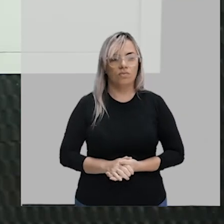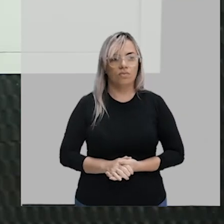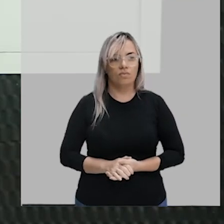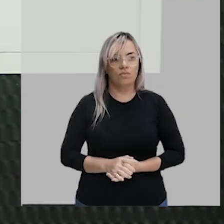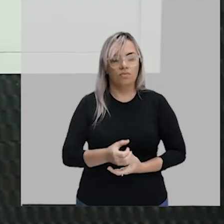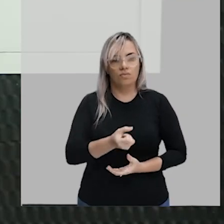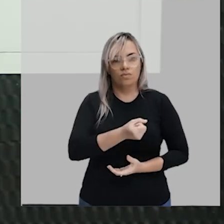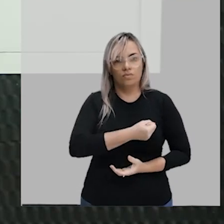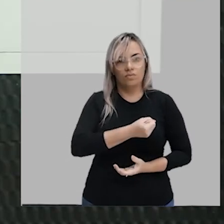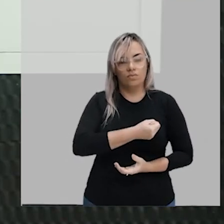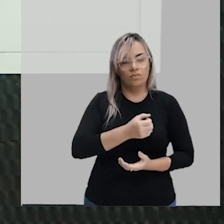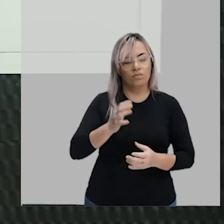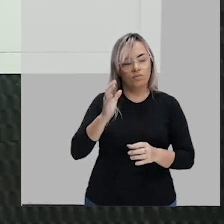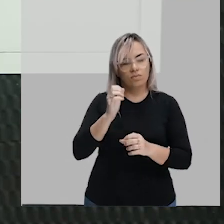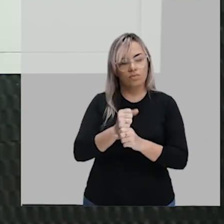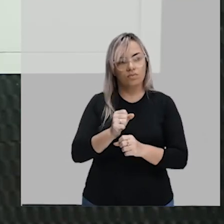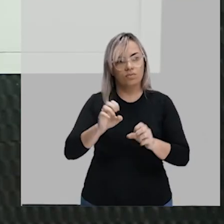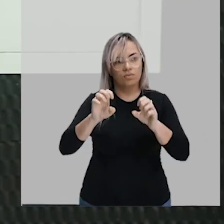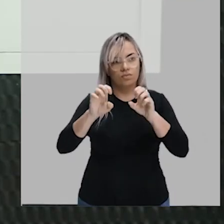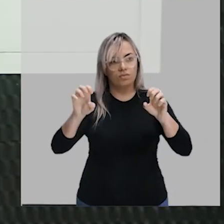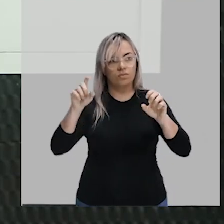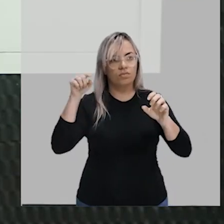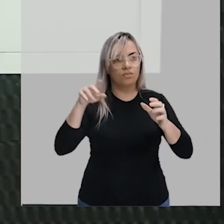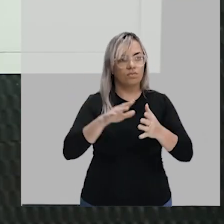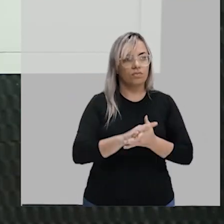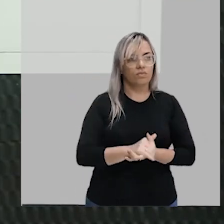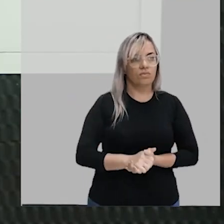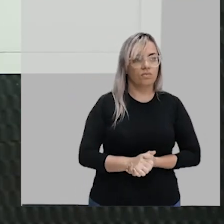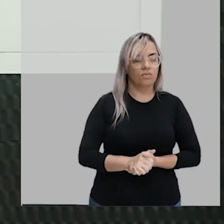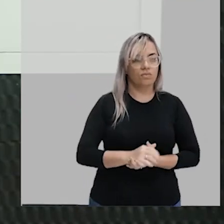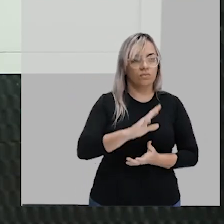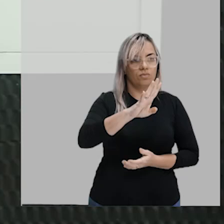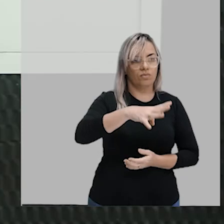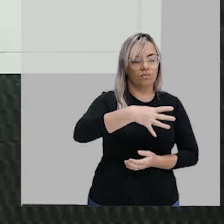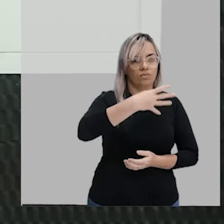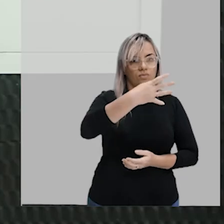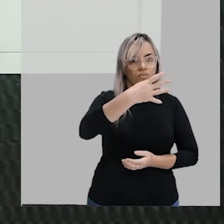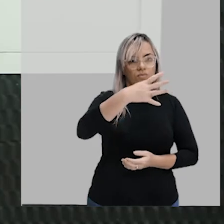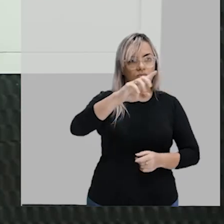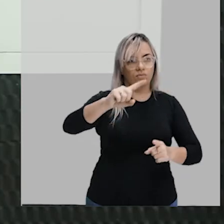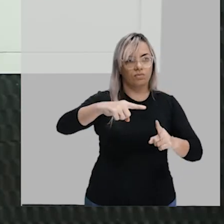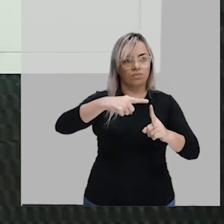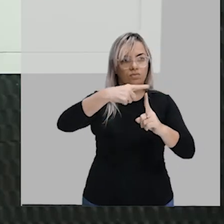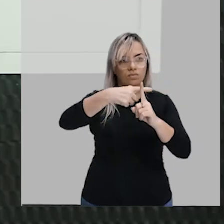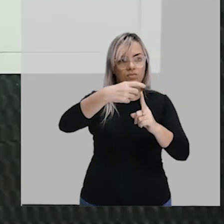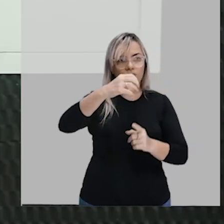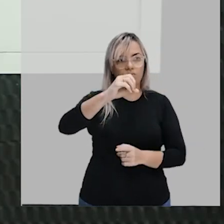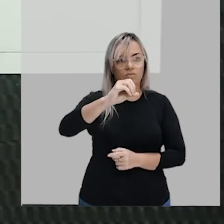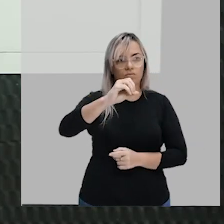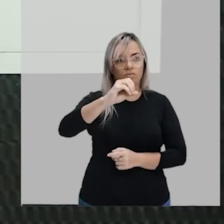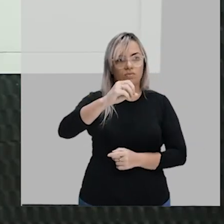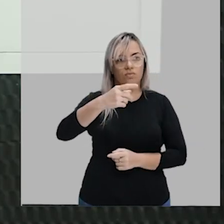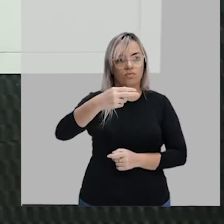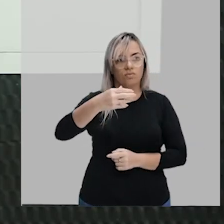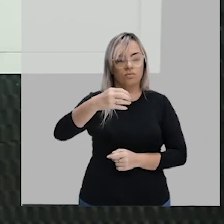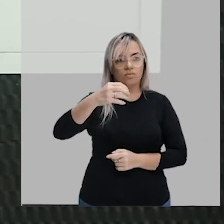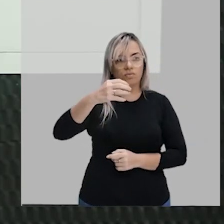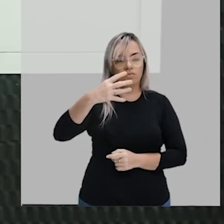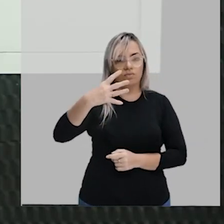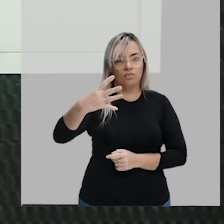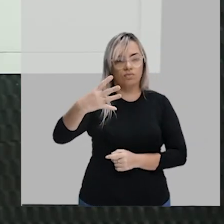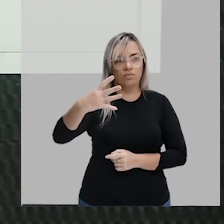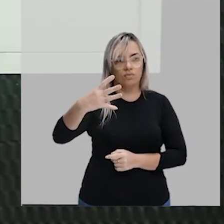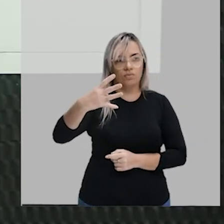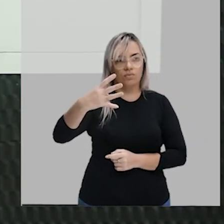aqui você vai ter 4 mais 0. Então, esse termo aqui é 4. Aqui eu vou ter 5